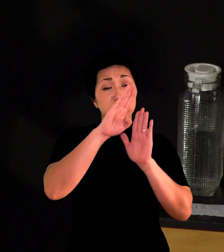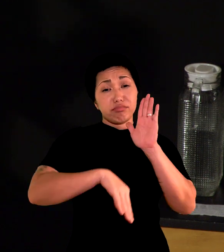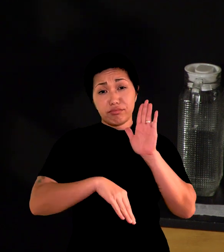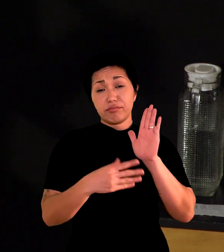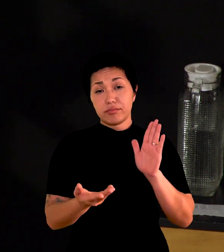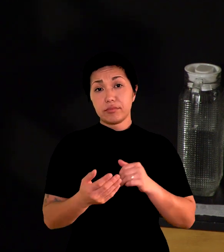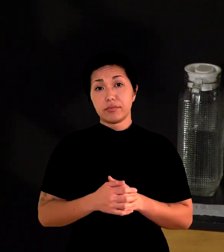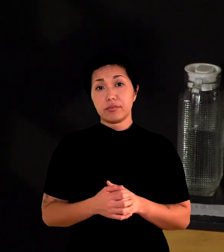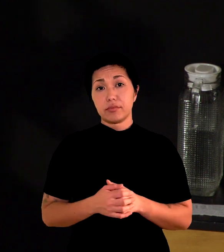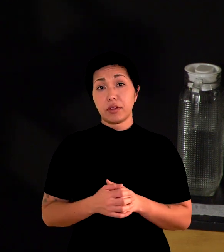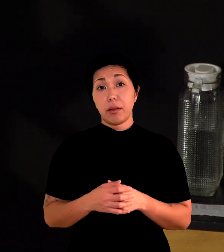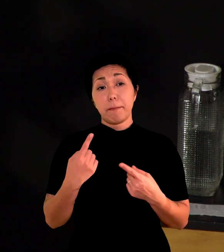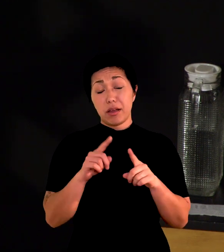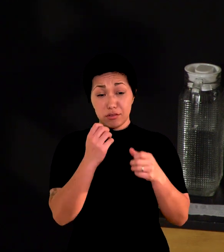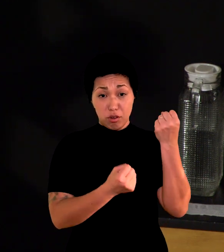carros